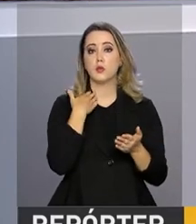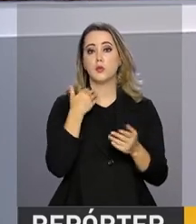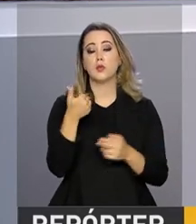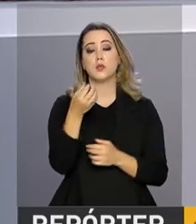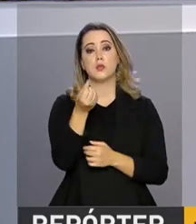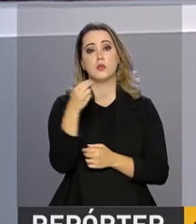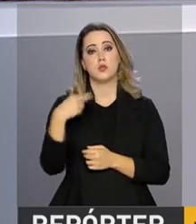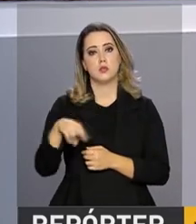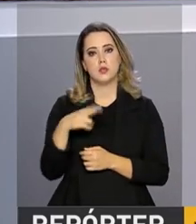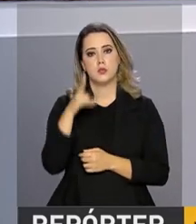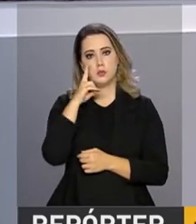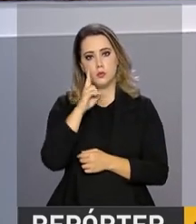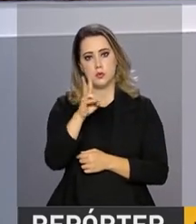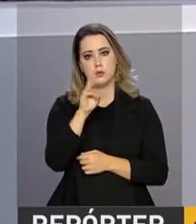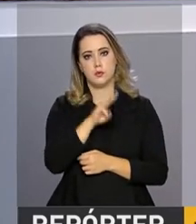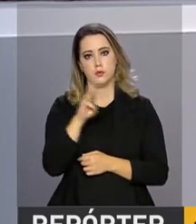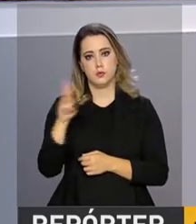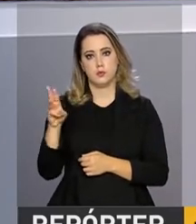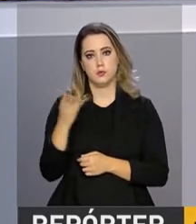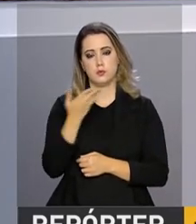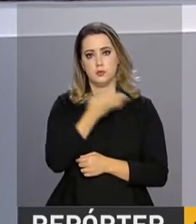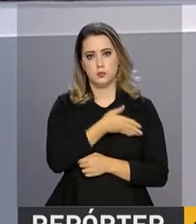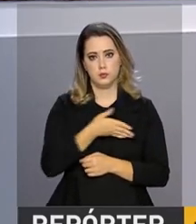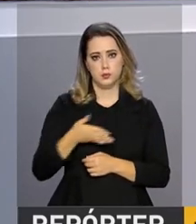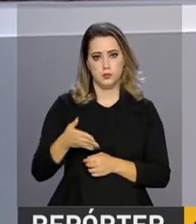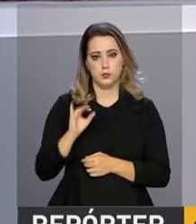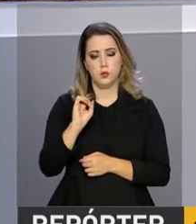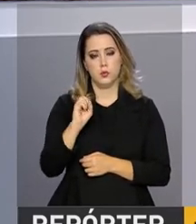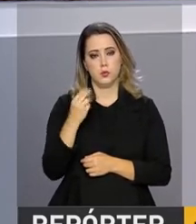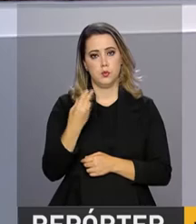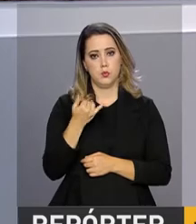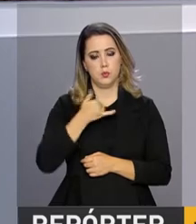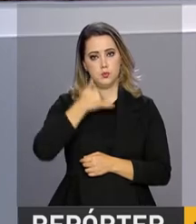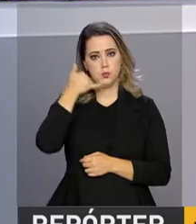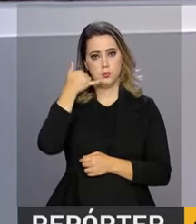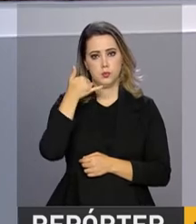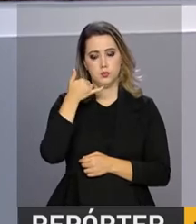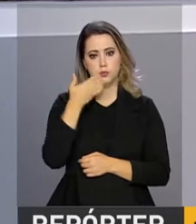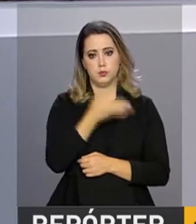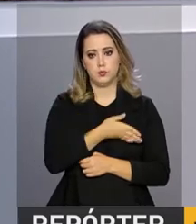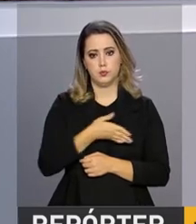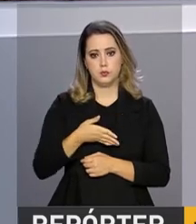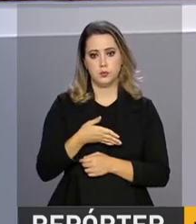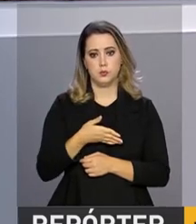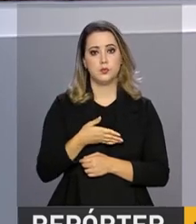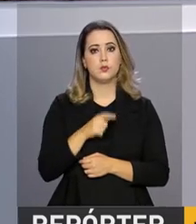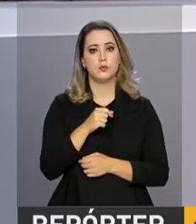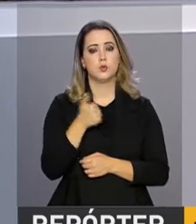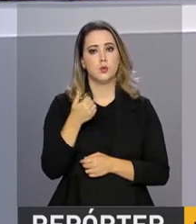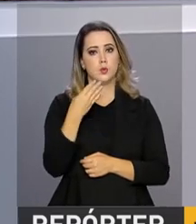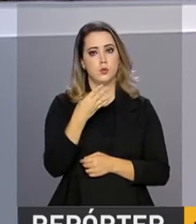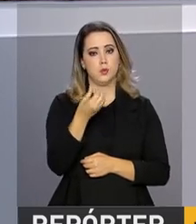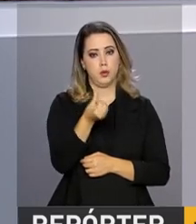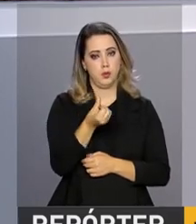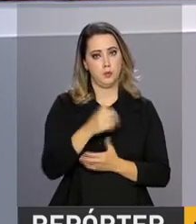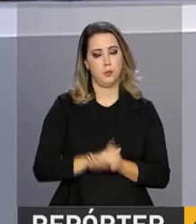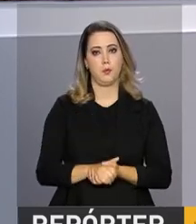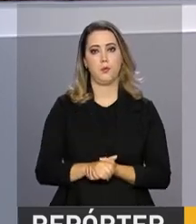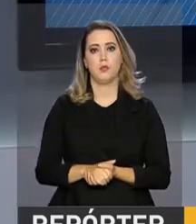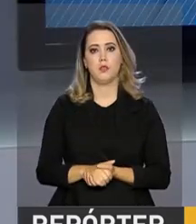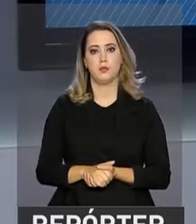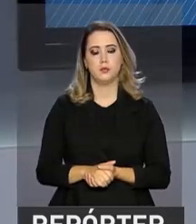consulta pode ser feita na internet no site da receita ou pelo pelo receitafone no número 146